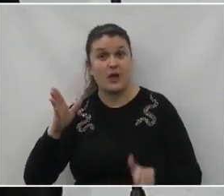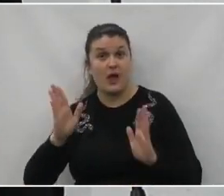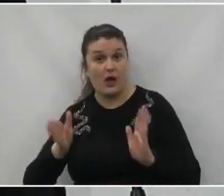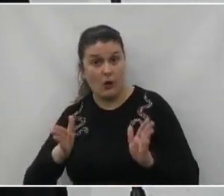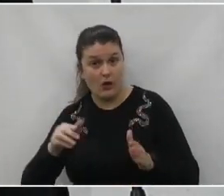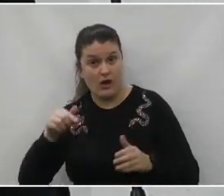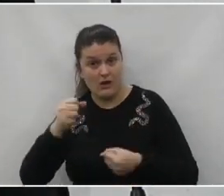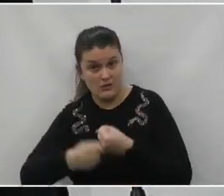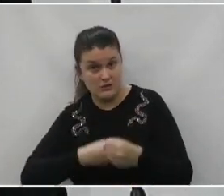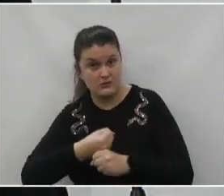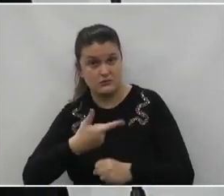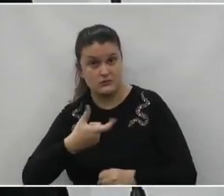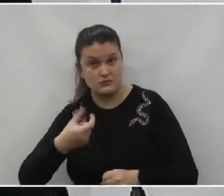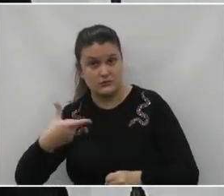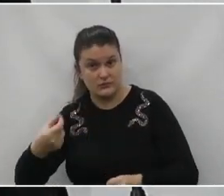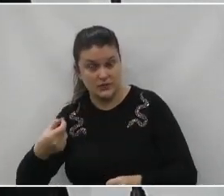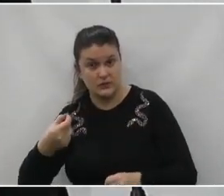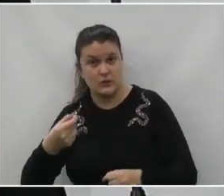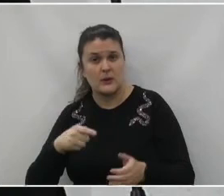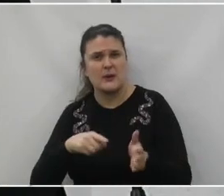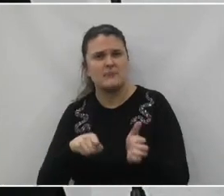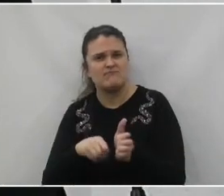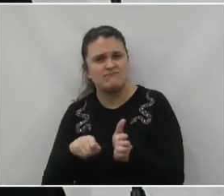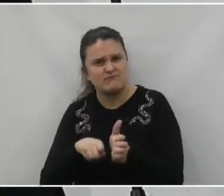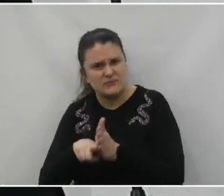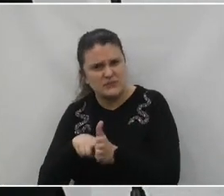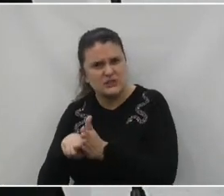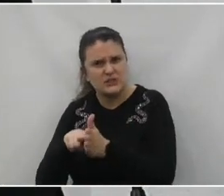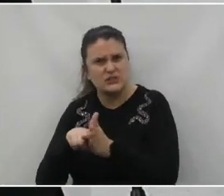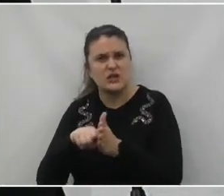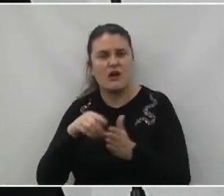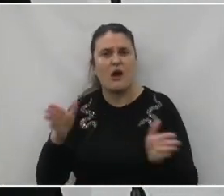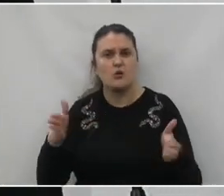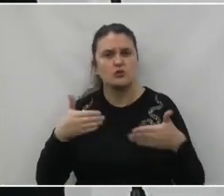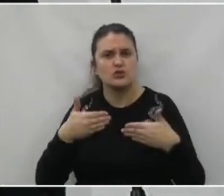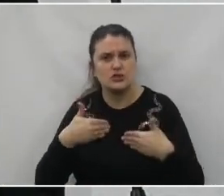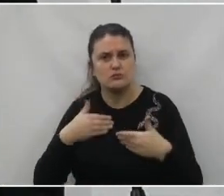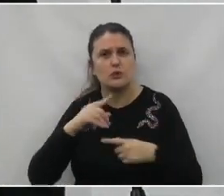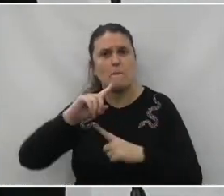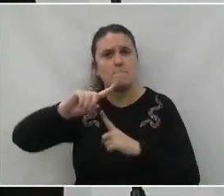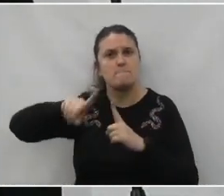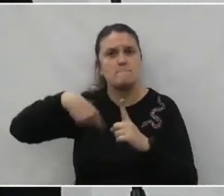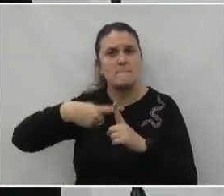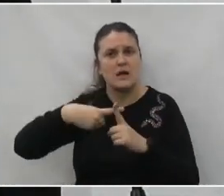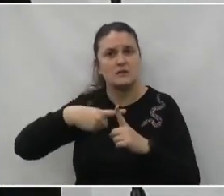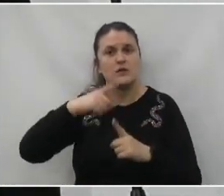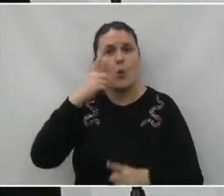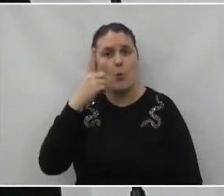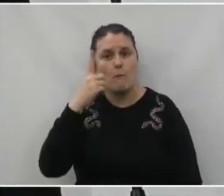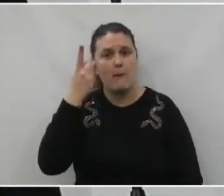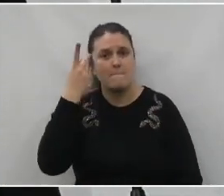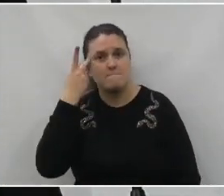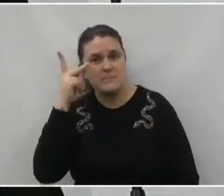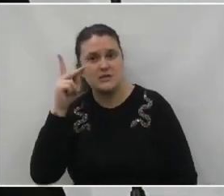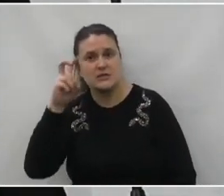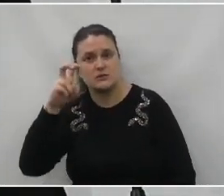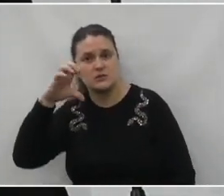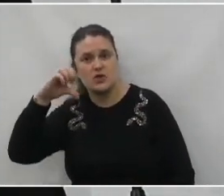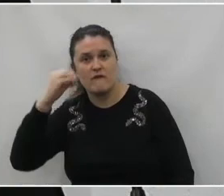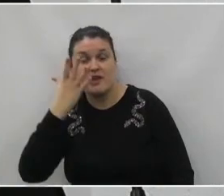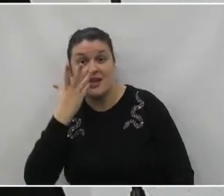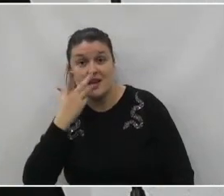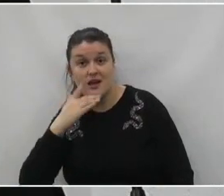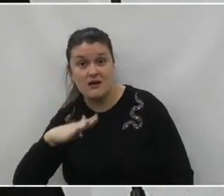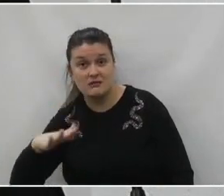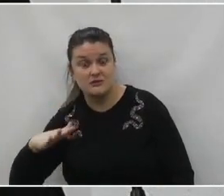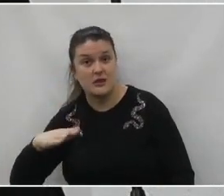em 2020, aponta que os casos de autismo subiram uma a cada 59 crianças.